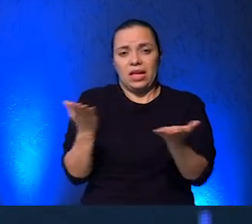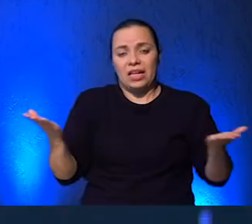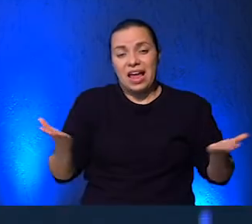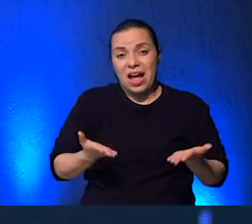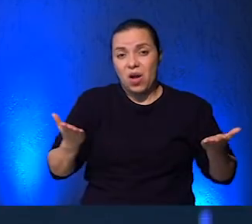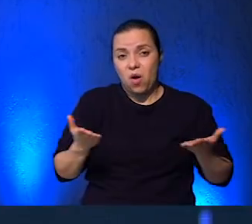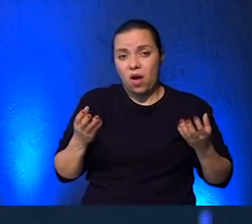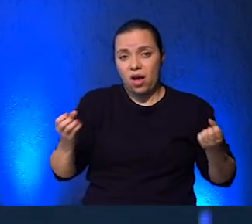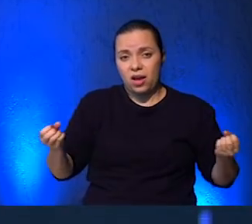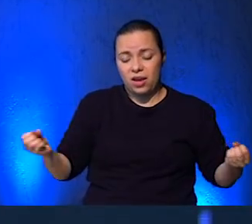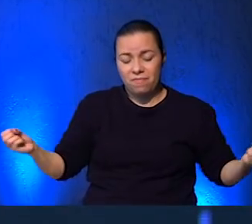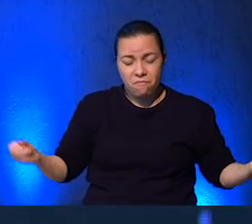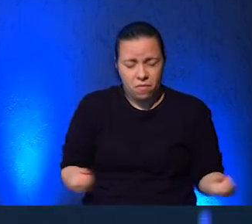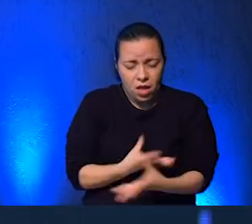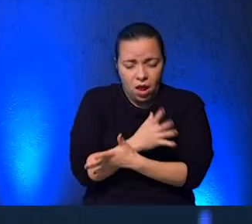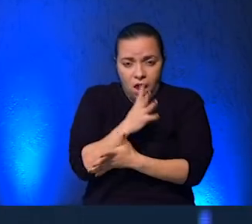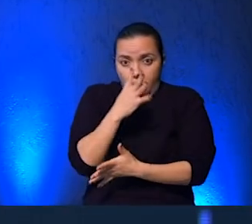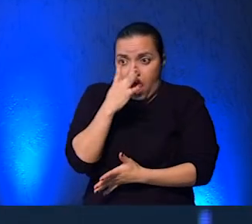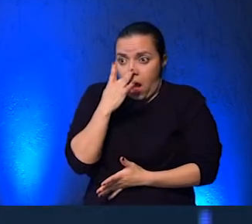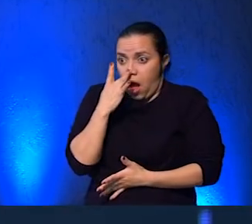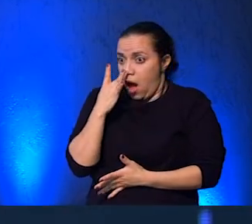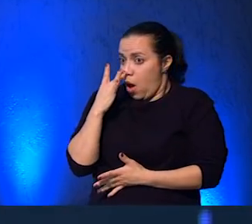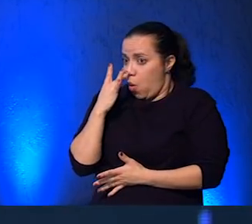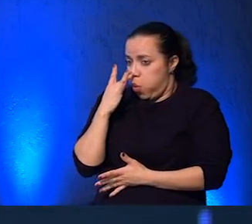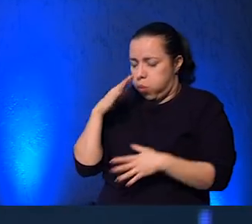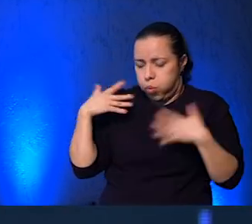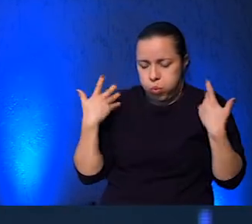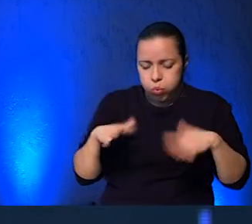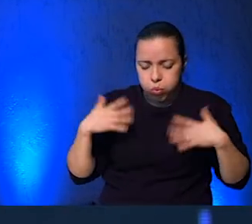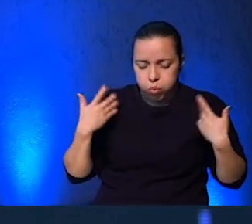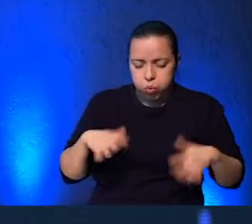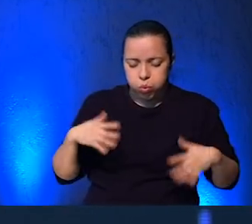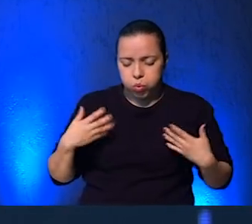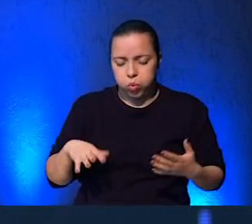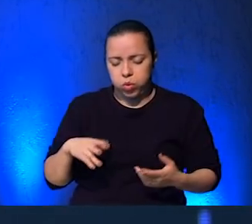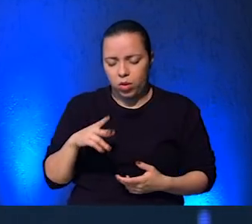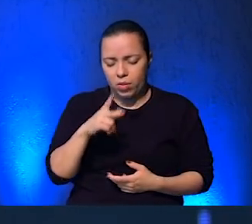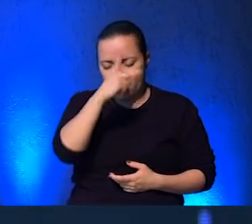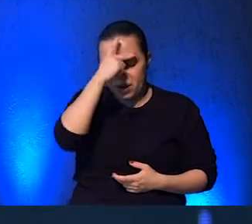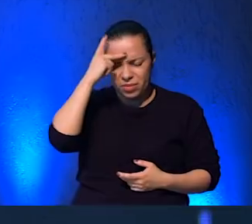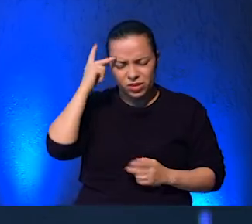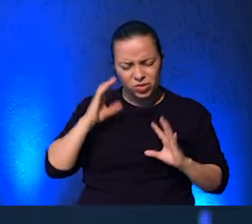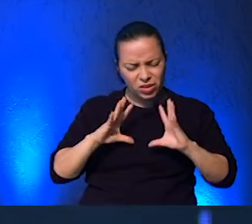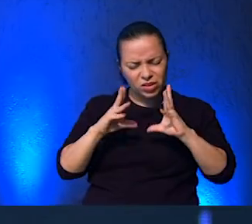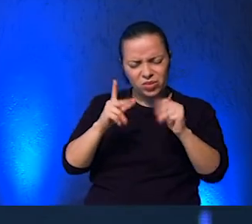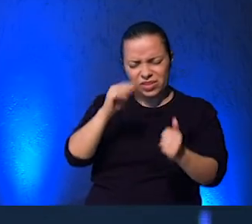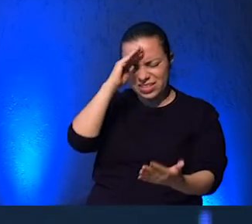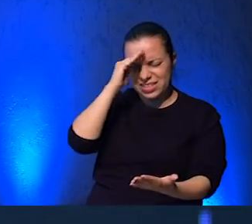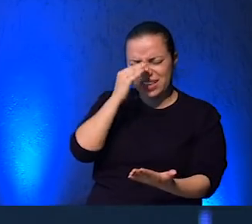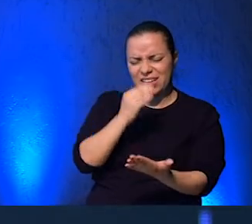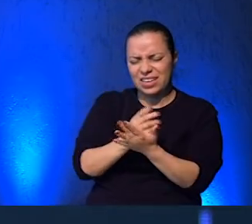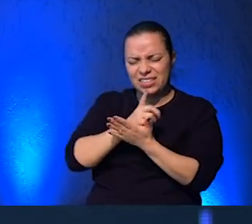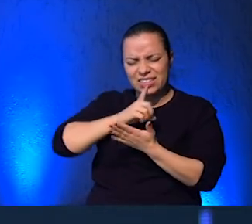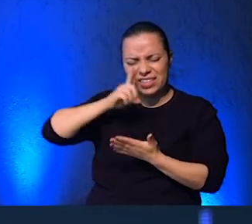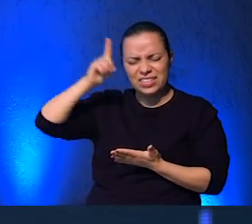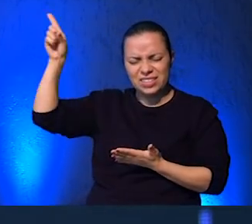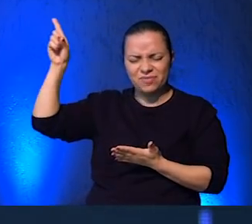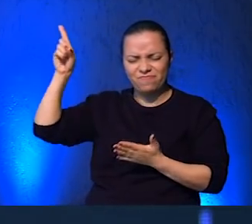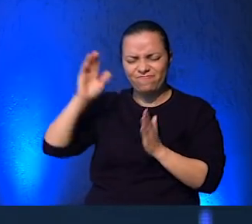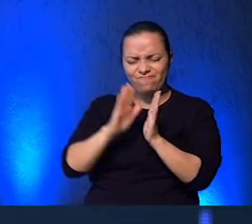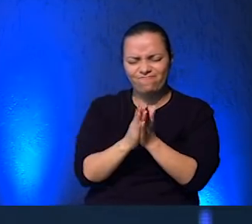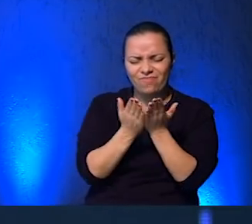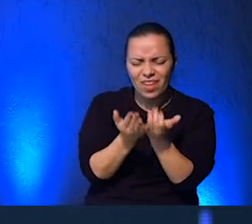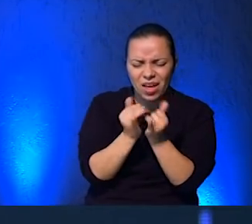sobrenaturais para aquele que crer sua palavra diz tudo é